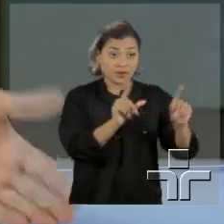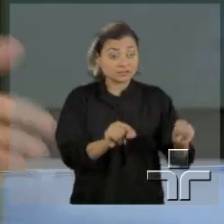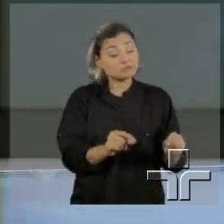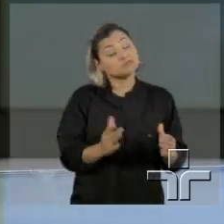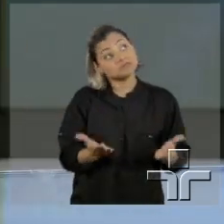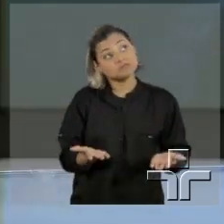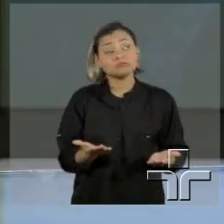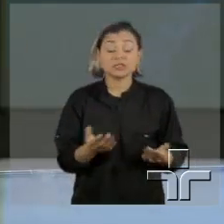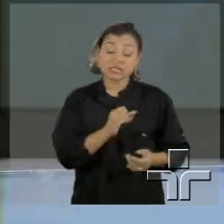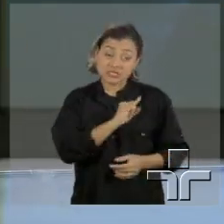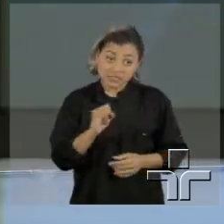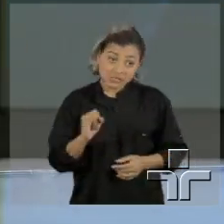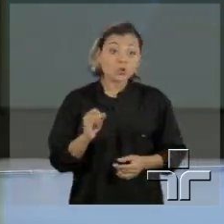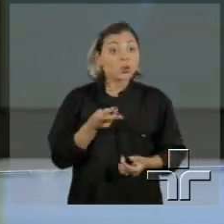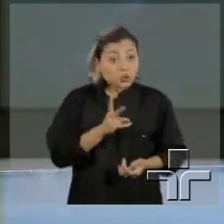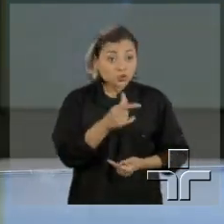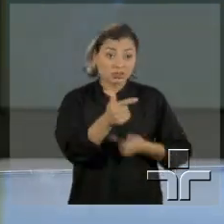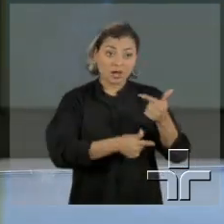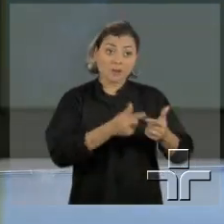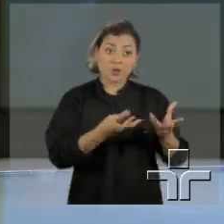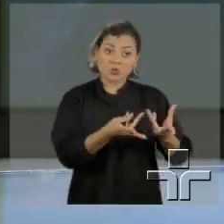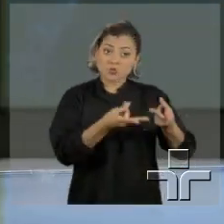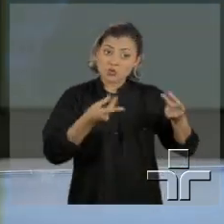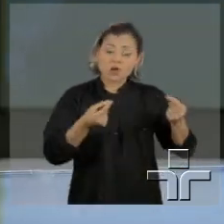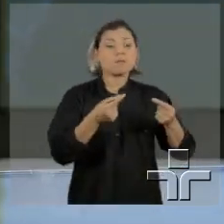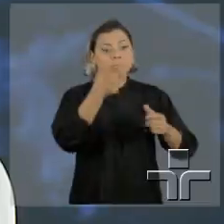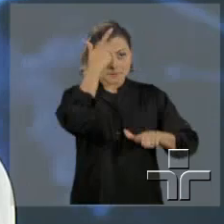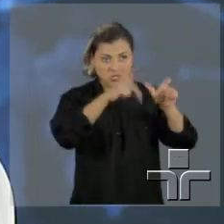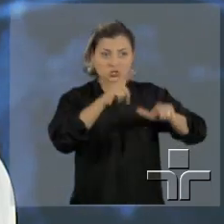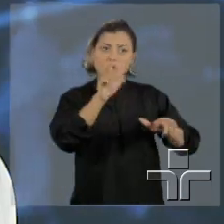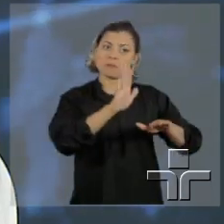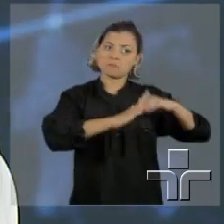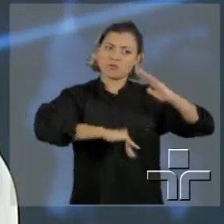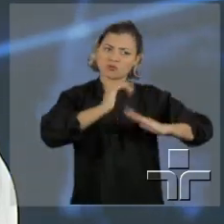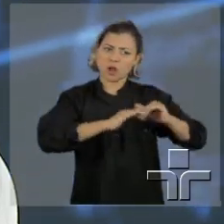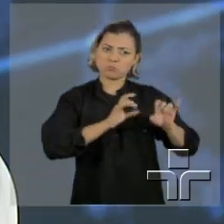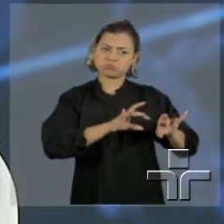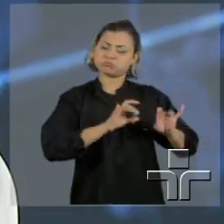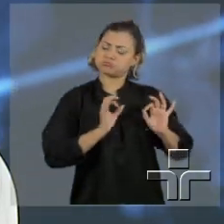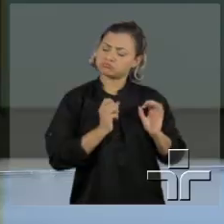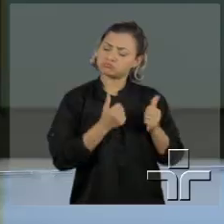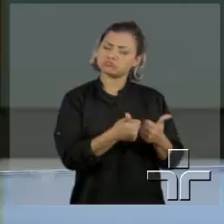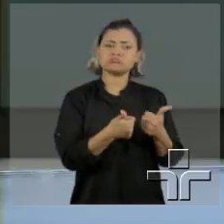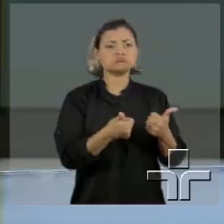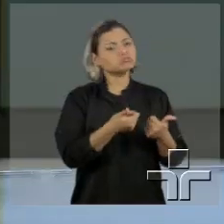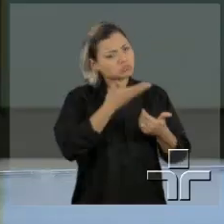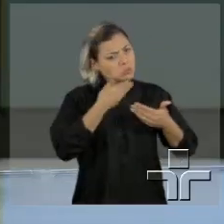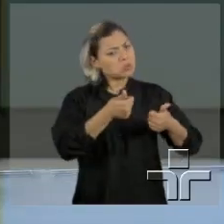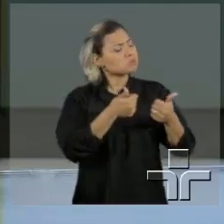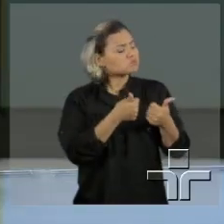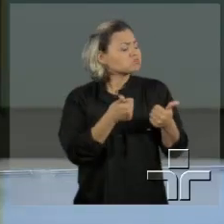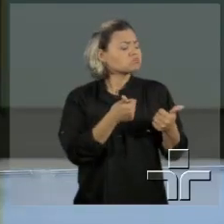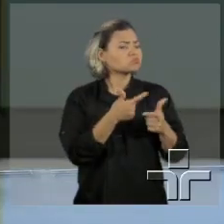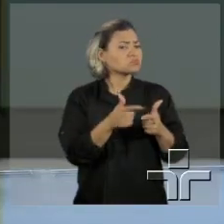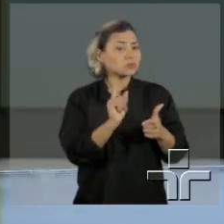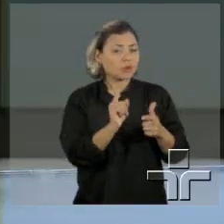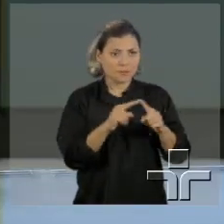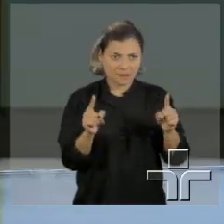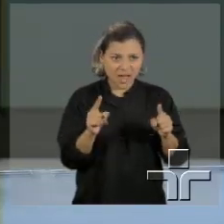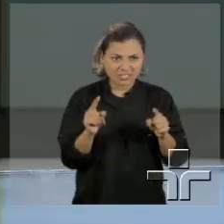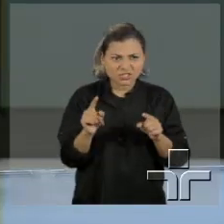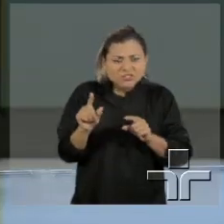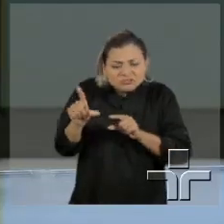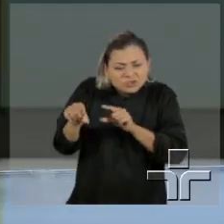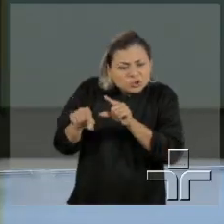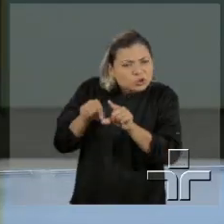pessoas capacitadas, não vai ser um problema geográfico que vai melhorar ou não a performance. Agora, colocar filtros,